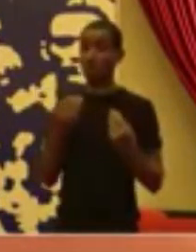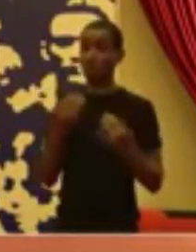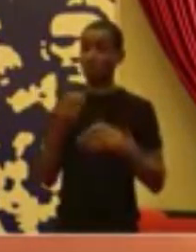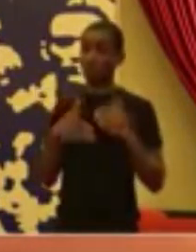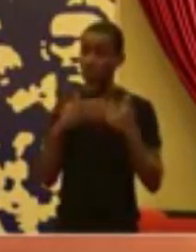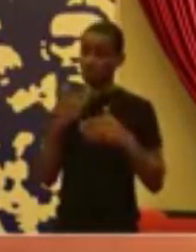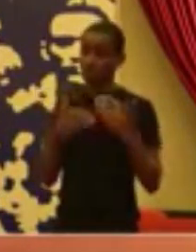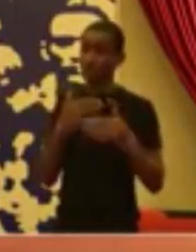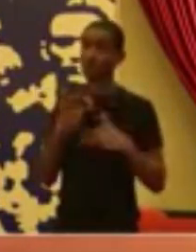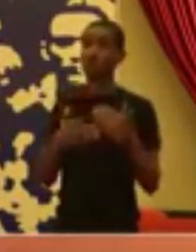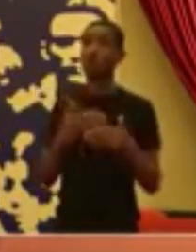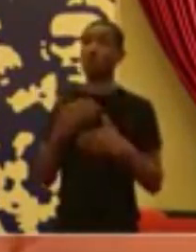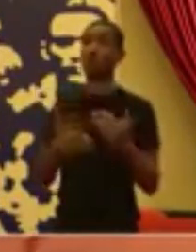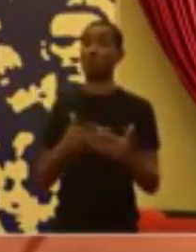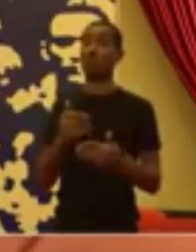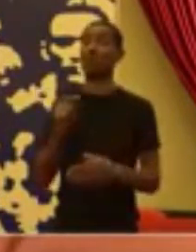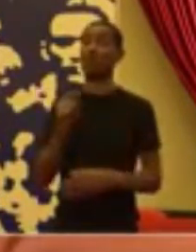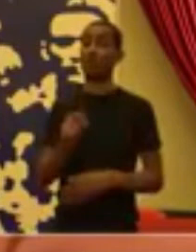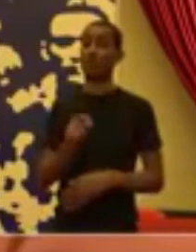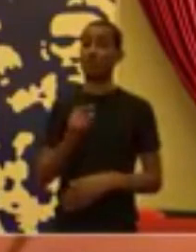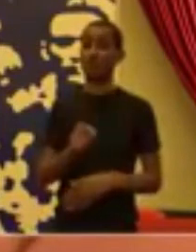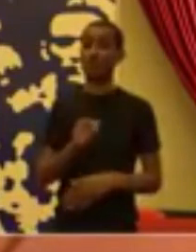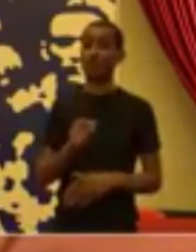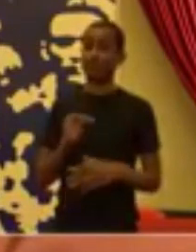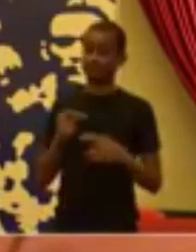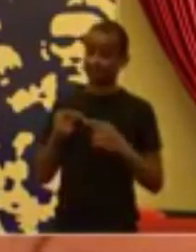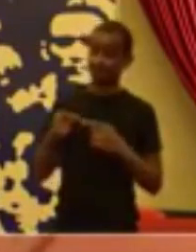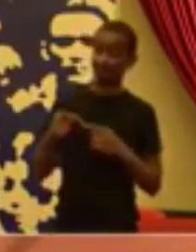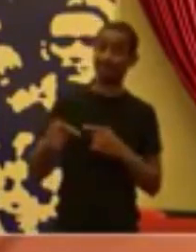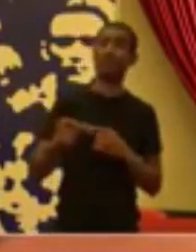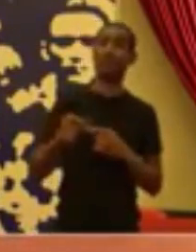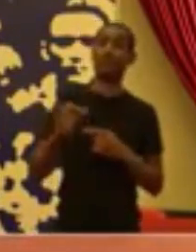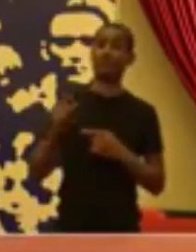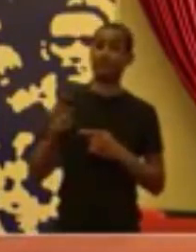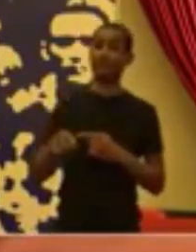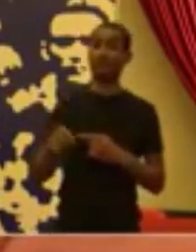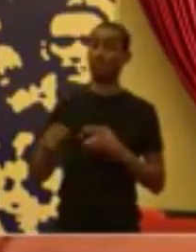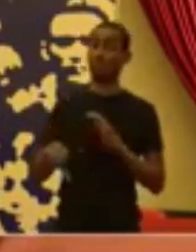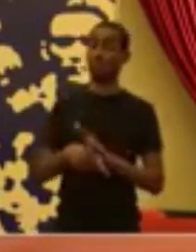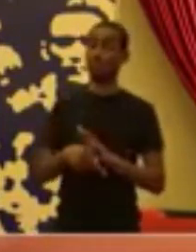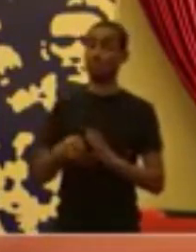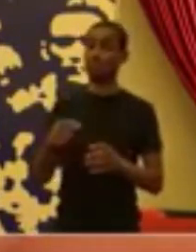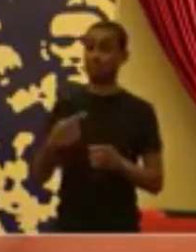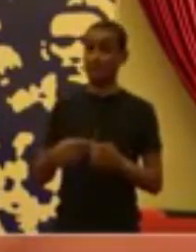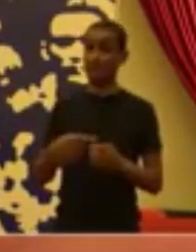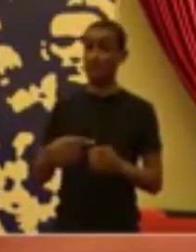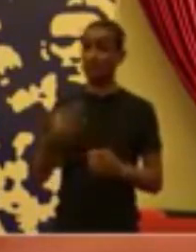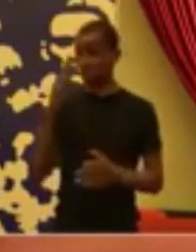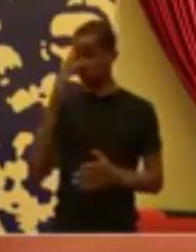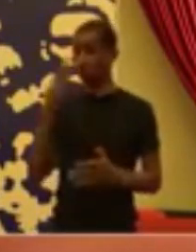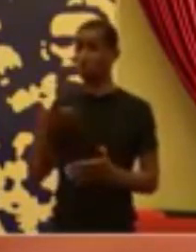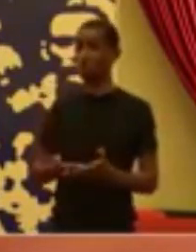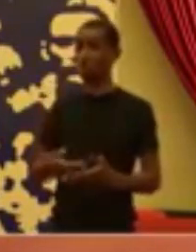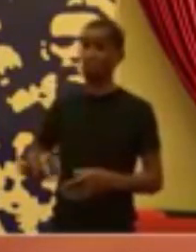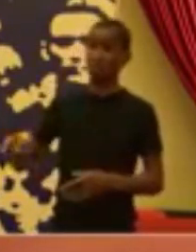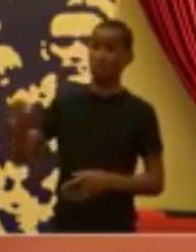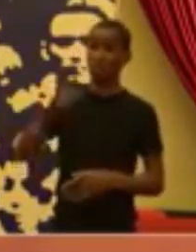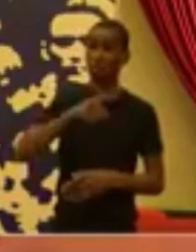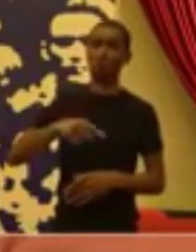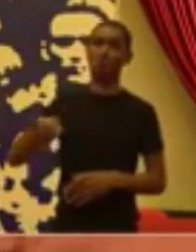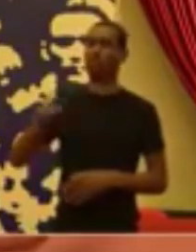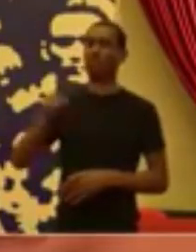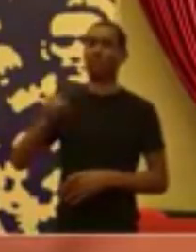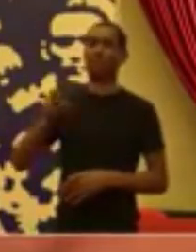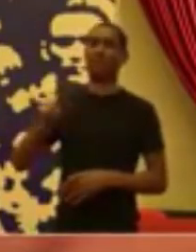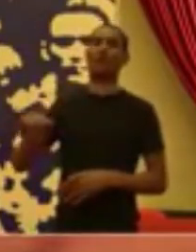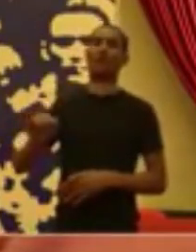crescimento dessa rede que quer repensar as cidades, que acredita que a gente não